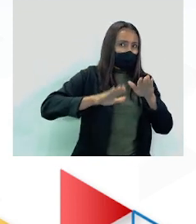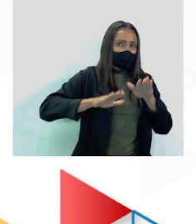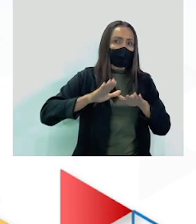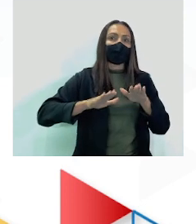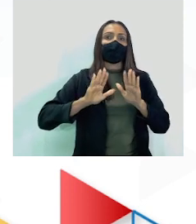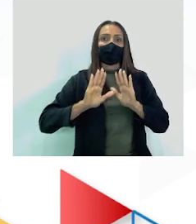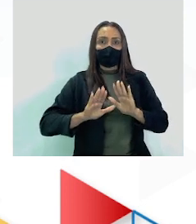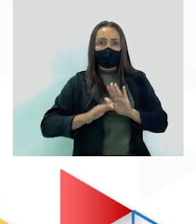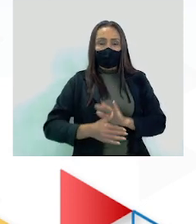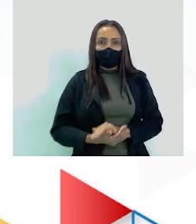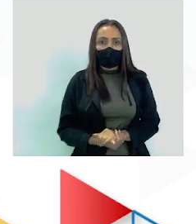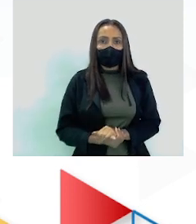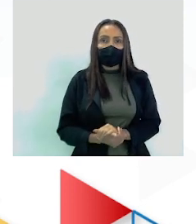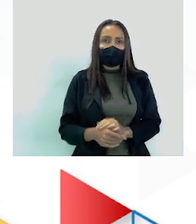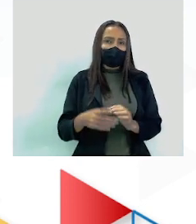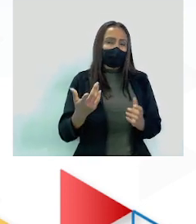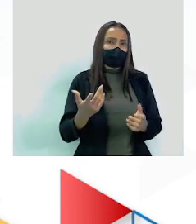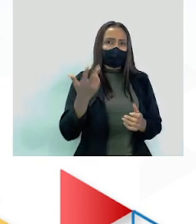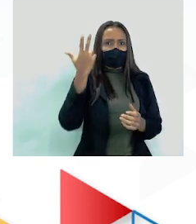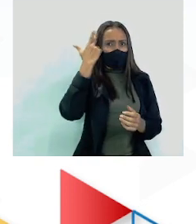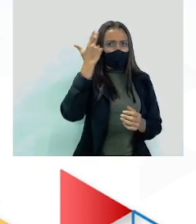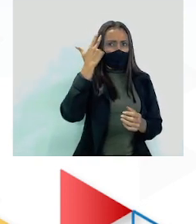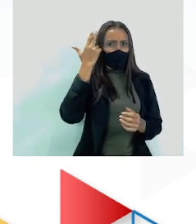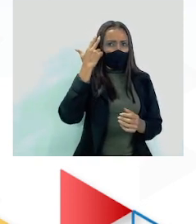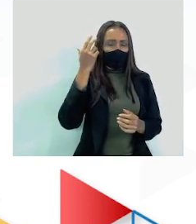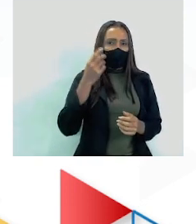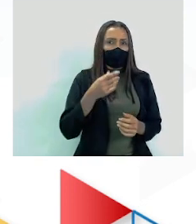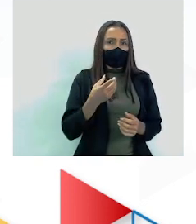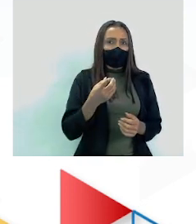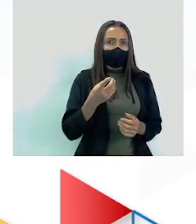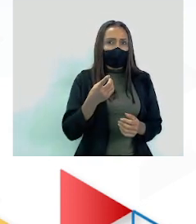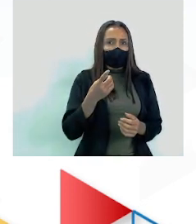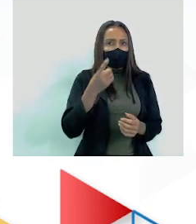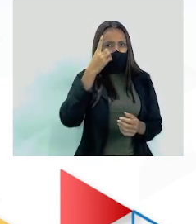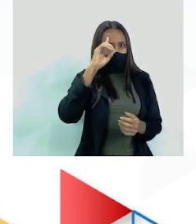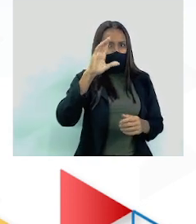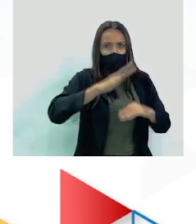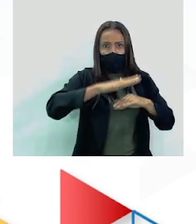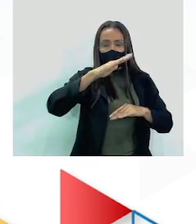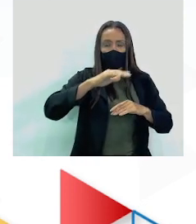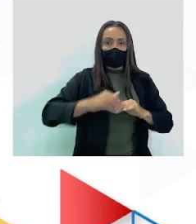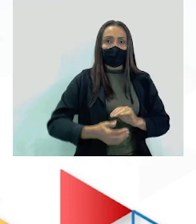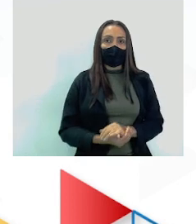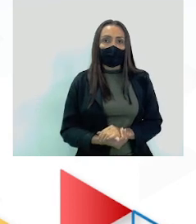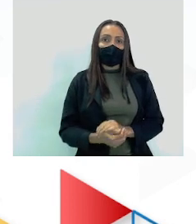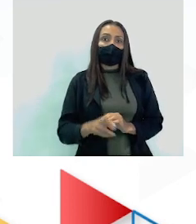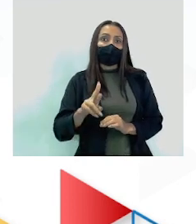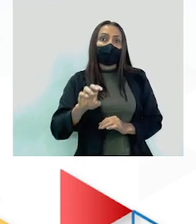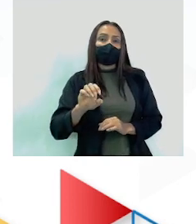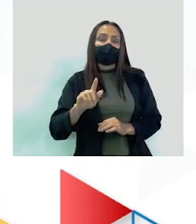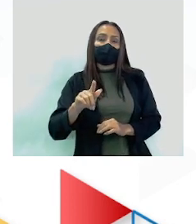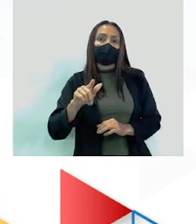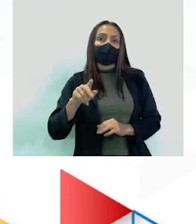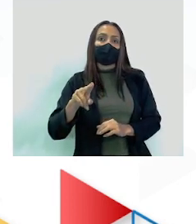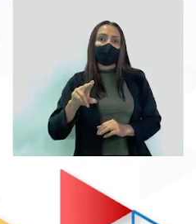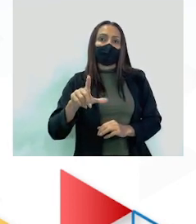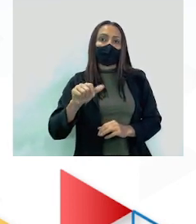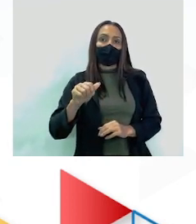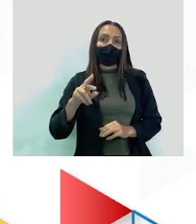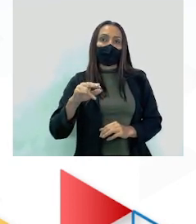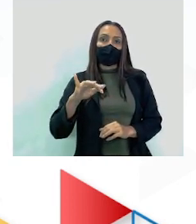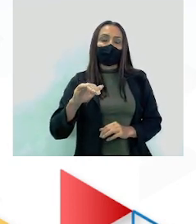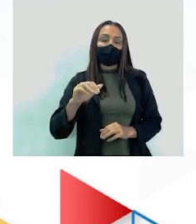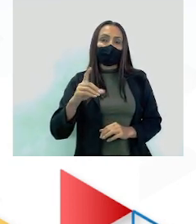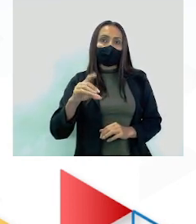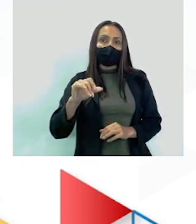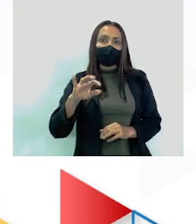mais ou menos, né? E eles duram normalmente mais de um dia, esse de travessia. O de regularidade, que é o que eu falei para vocês, né? Que é para quem gosta de